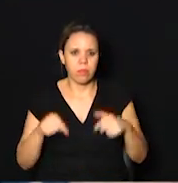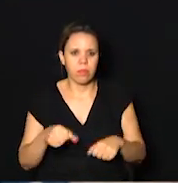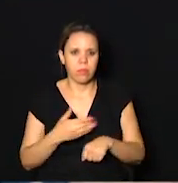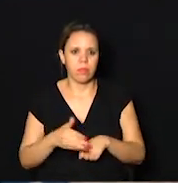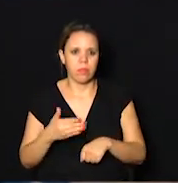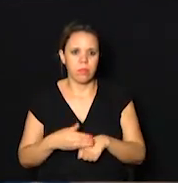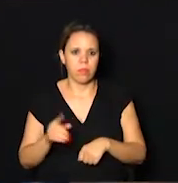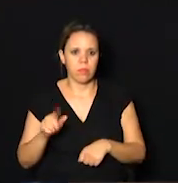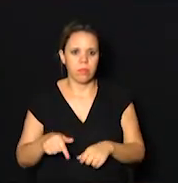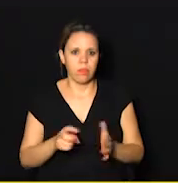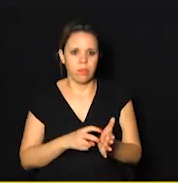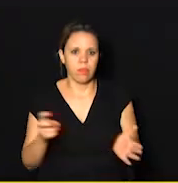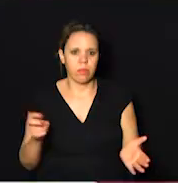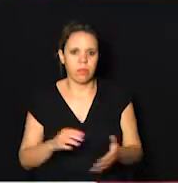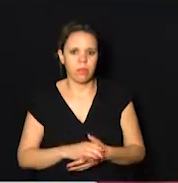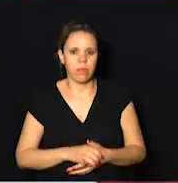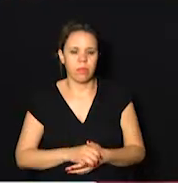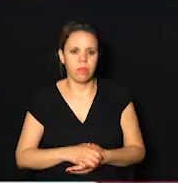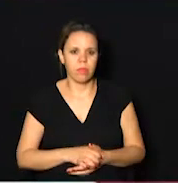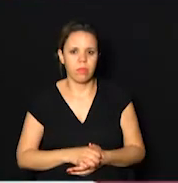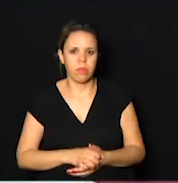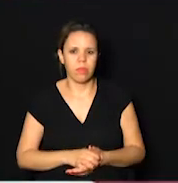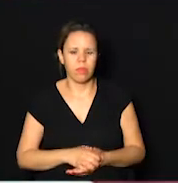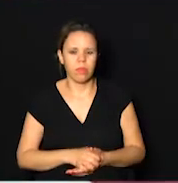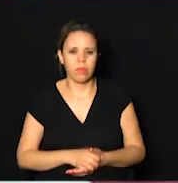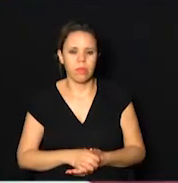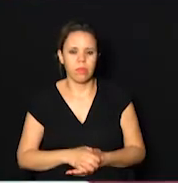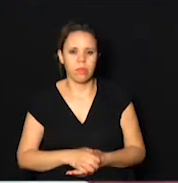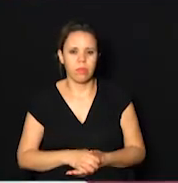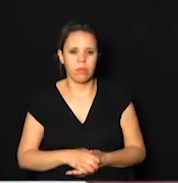esse treinamento é de manhã e